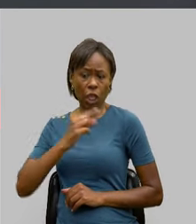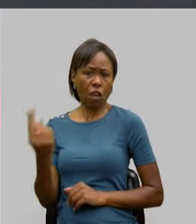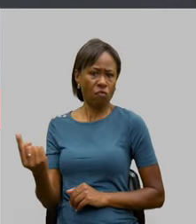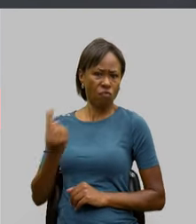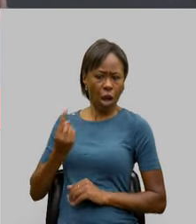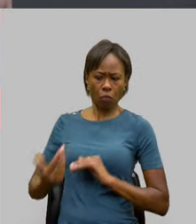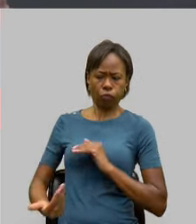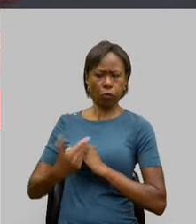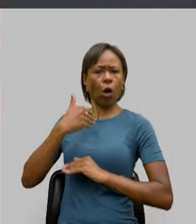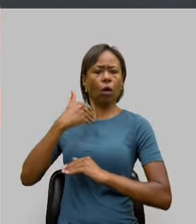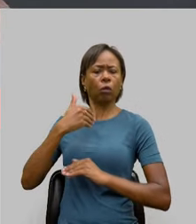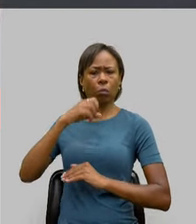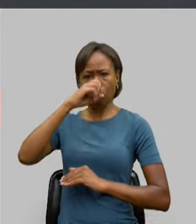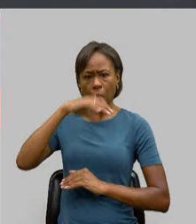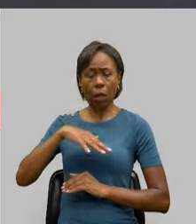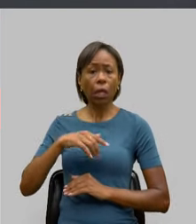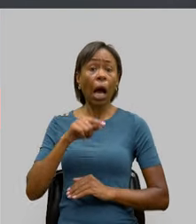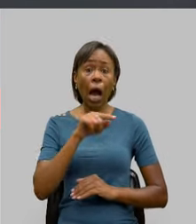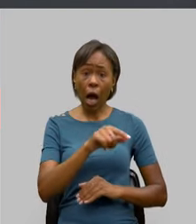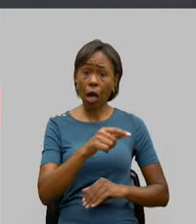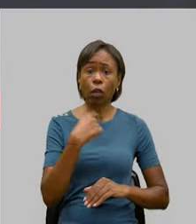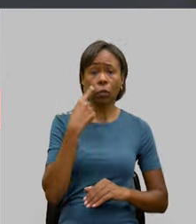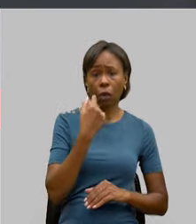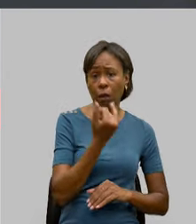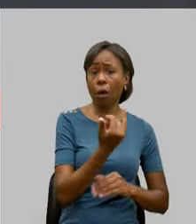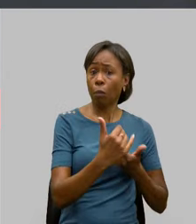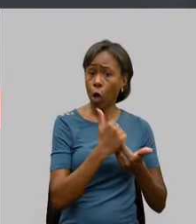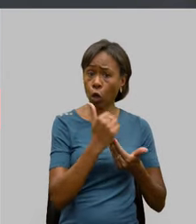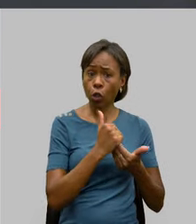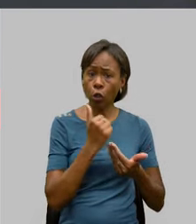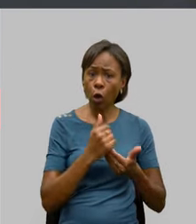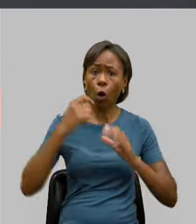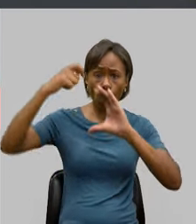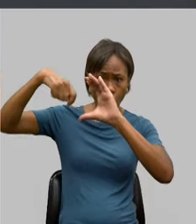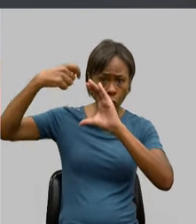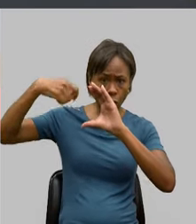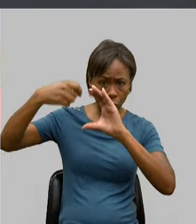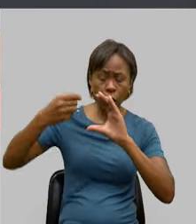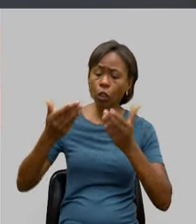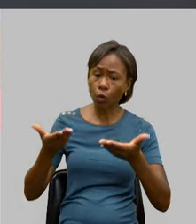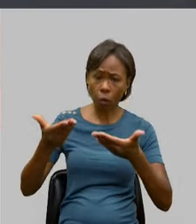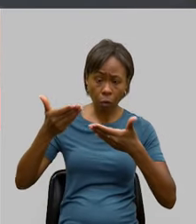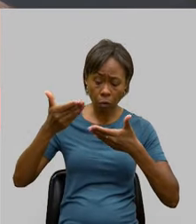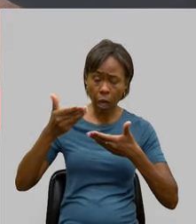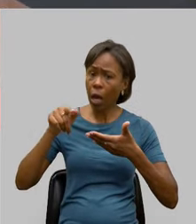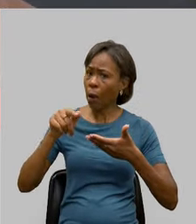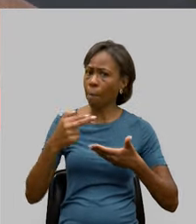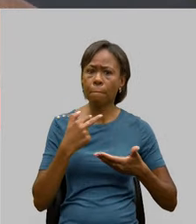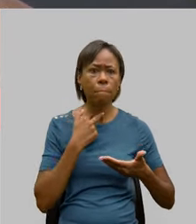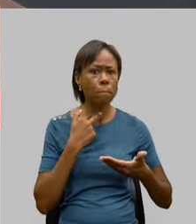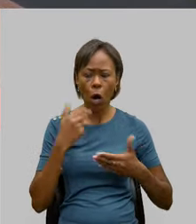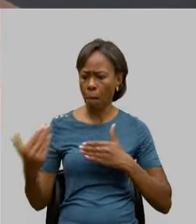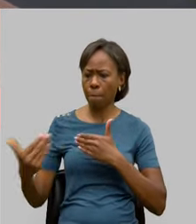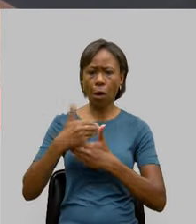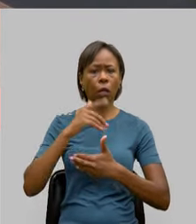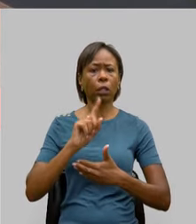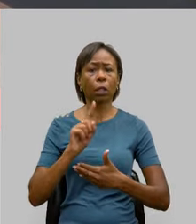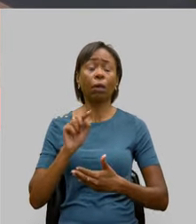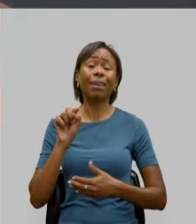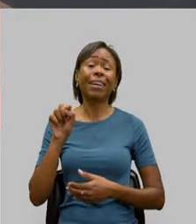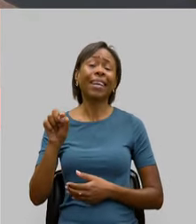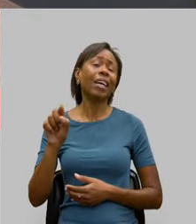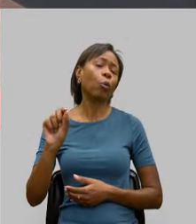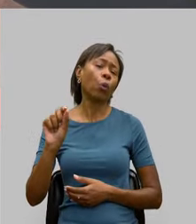assim não pega um vídeo aí dessa entrada ele não podia ter feito isso aí ele colocou ele levantou um dinheiro da